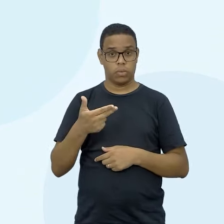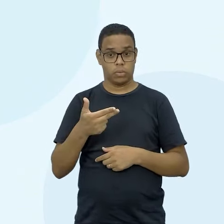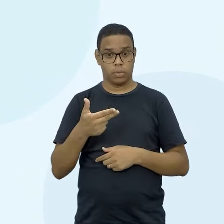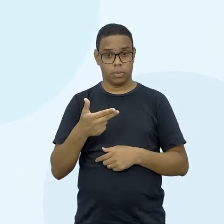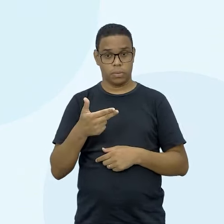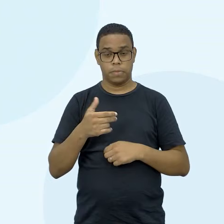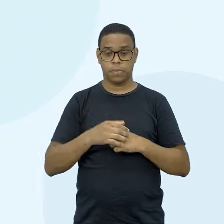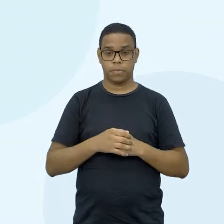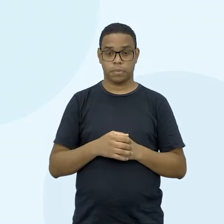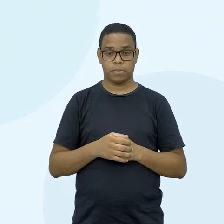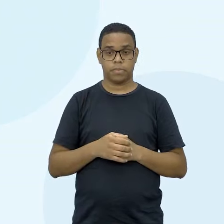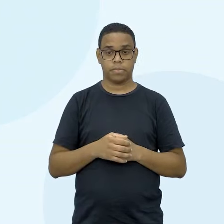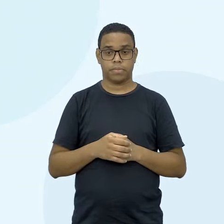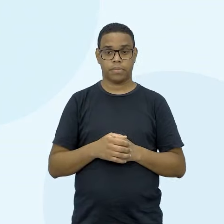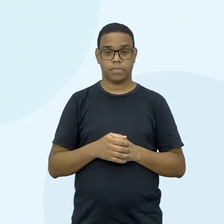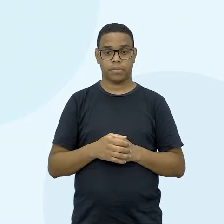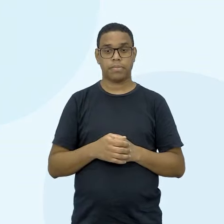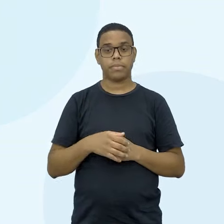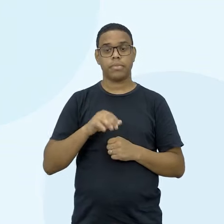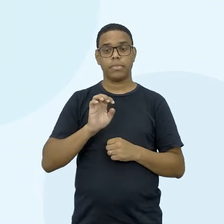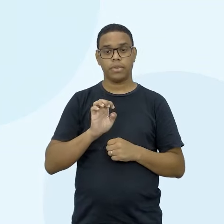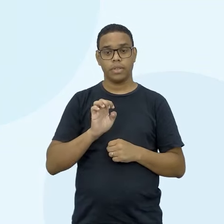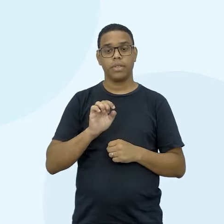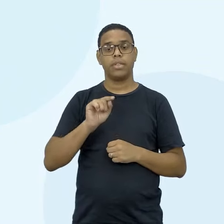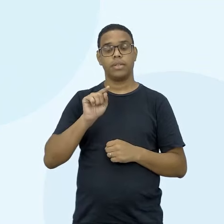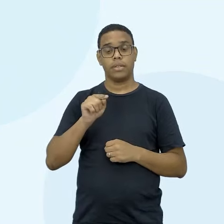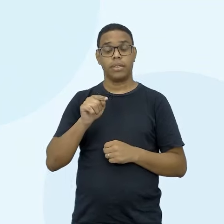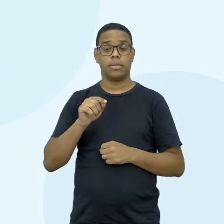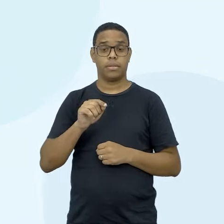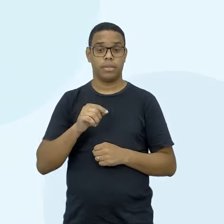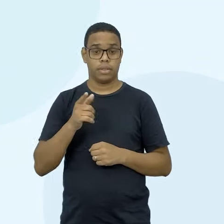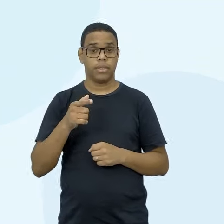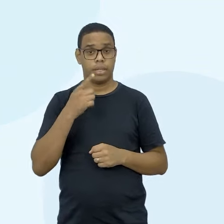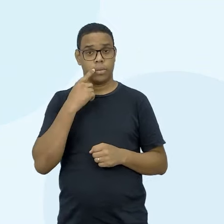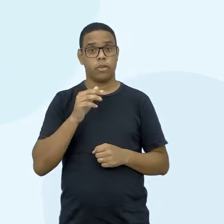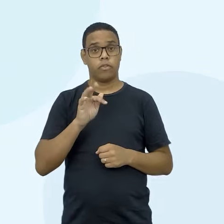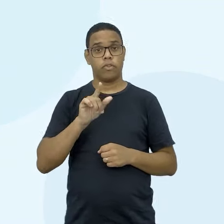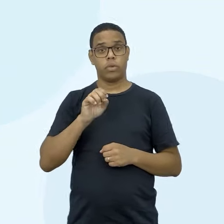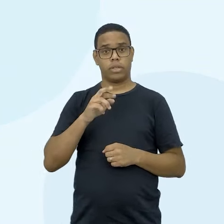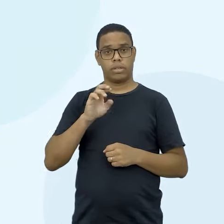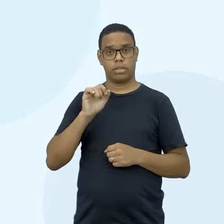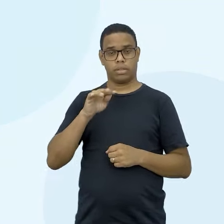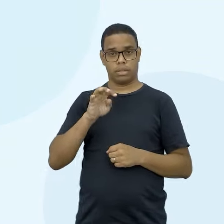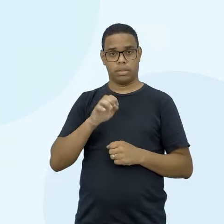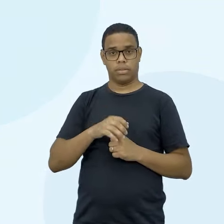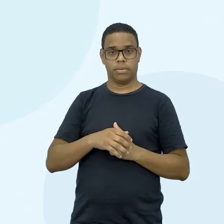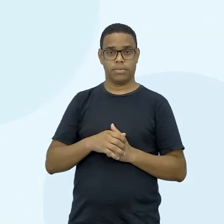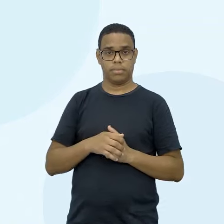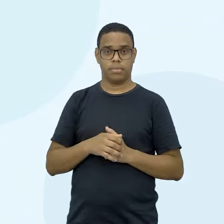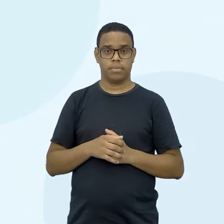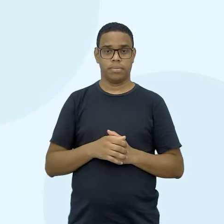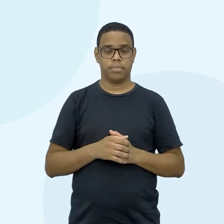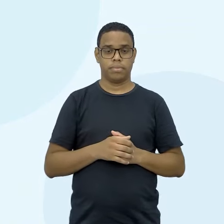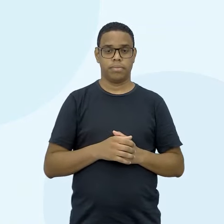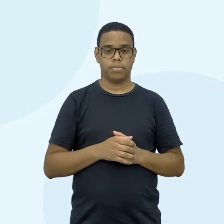igual a E'. Isso daqui é da fluorescente.